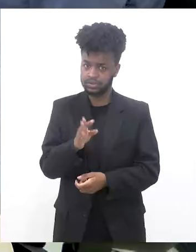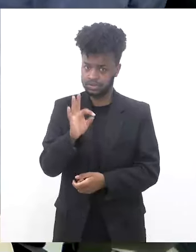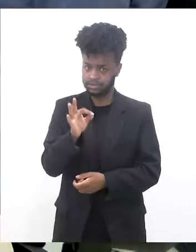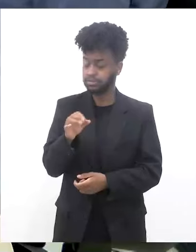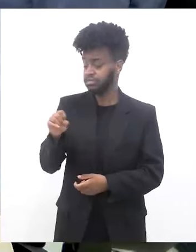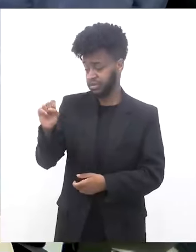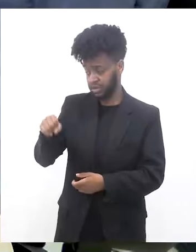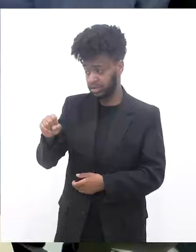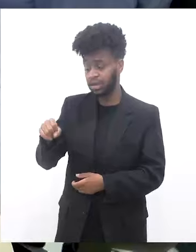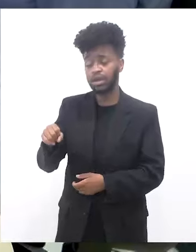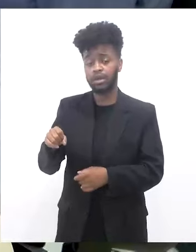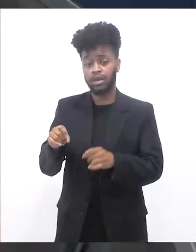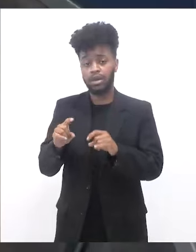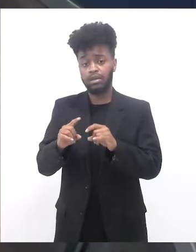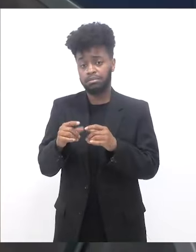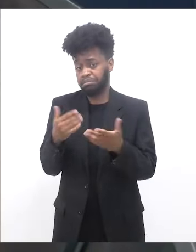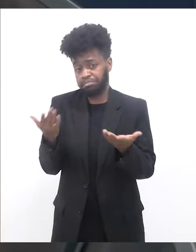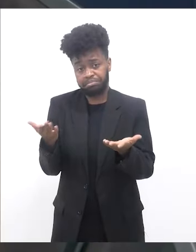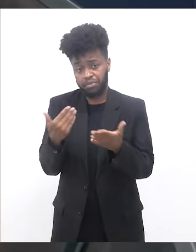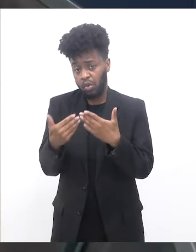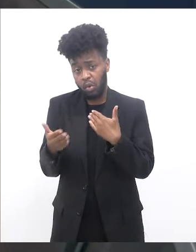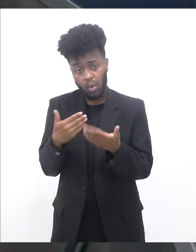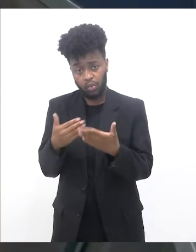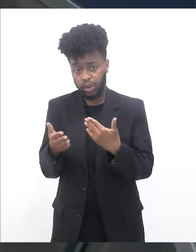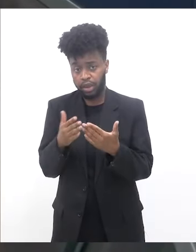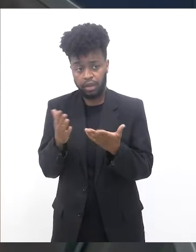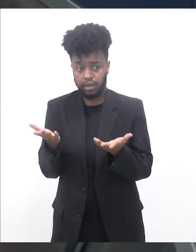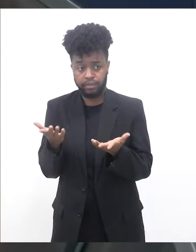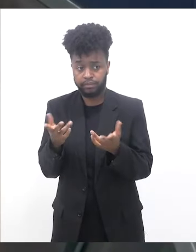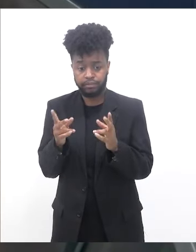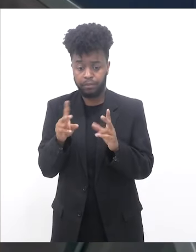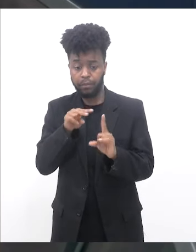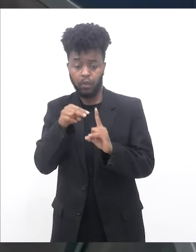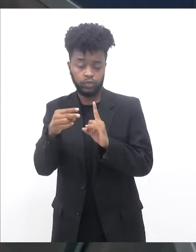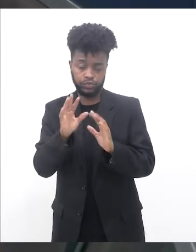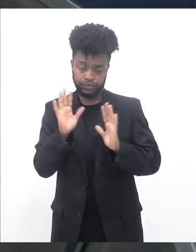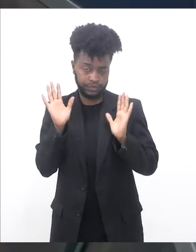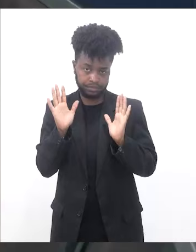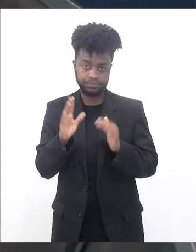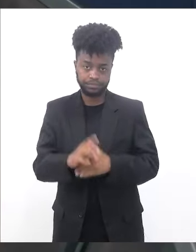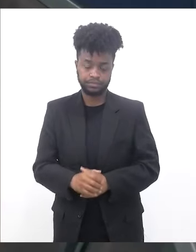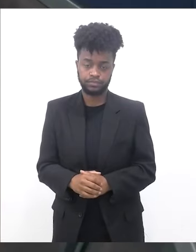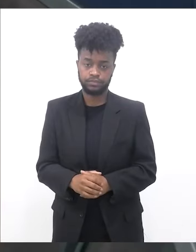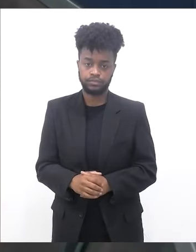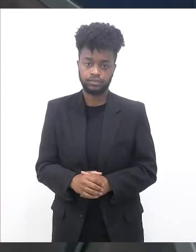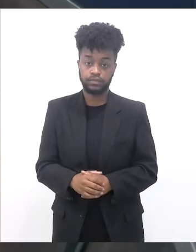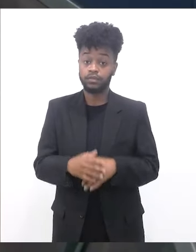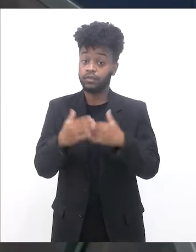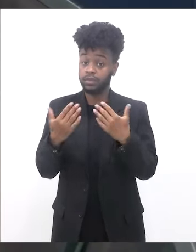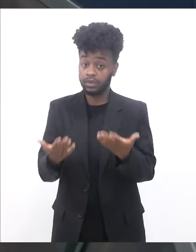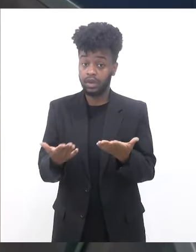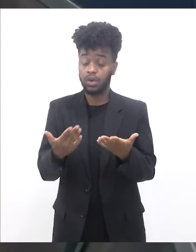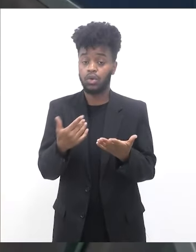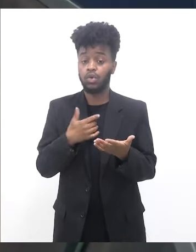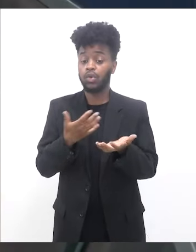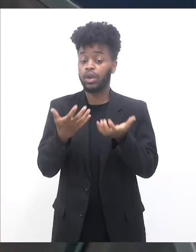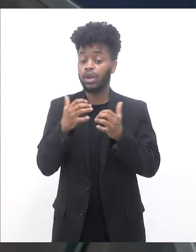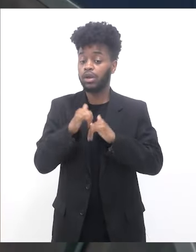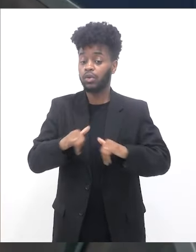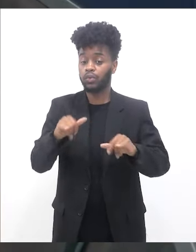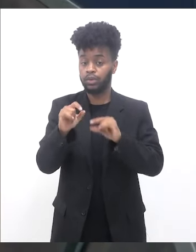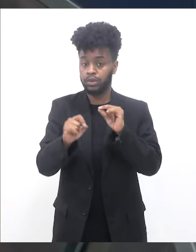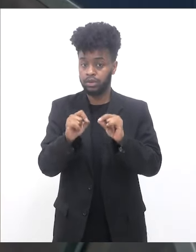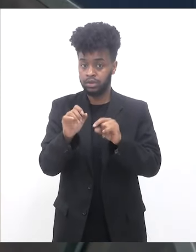ultimamente. Constante, né? Independentemente dessa vertente. Então, eu quero dizer o seguinte,